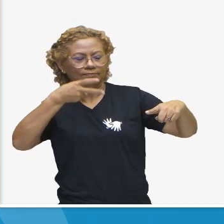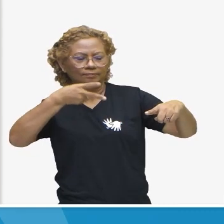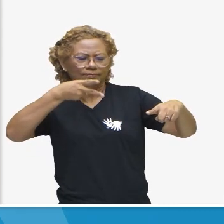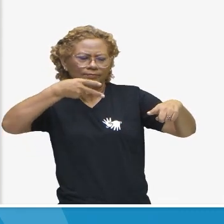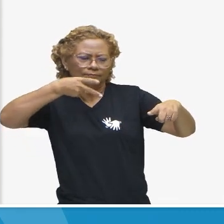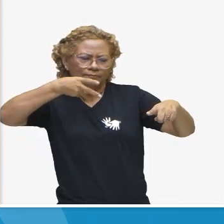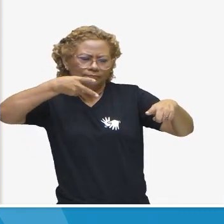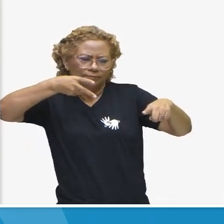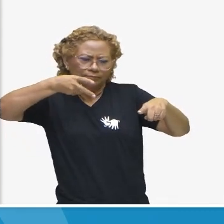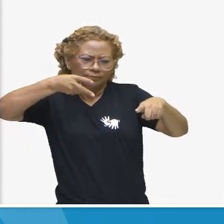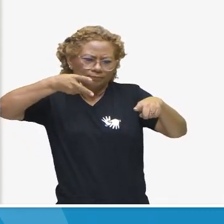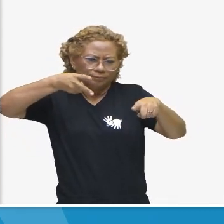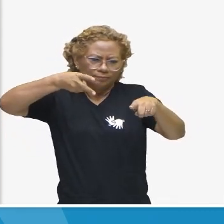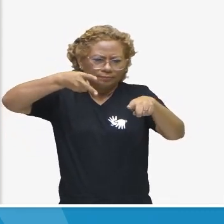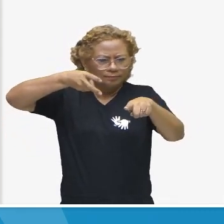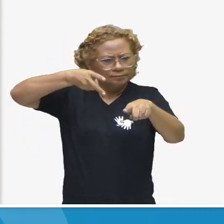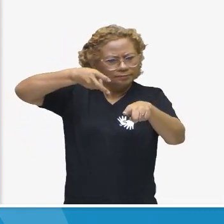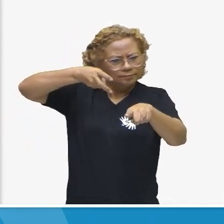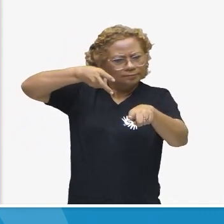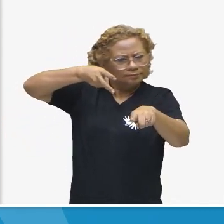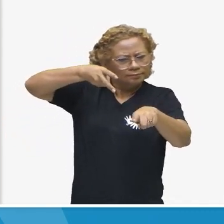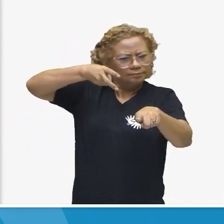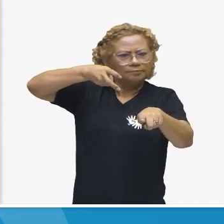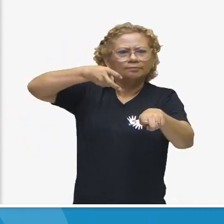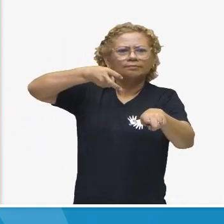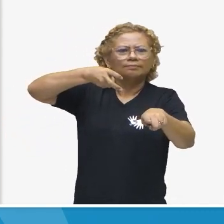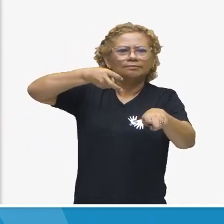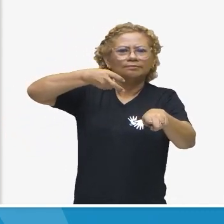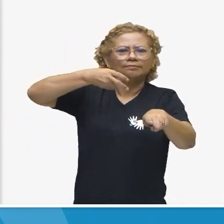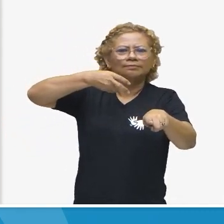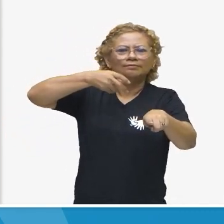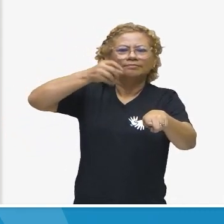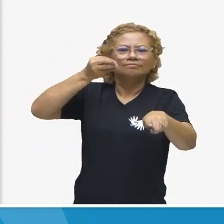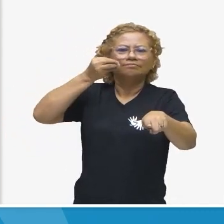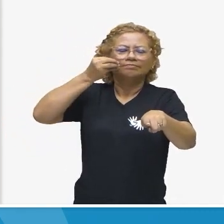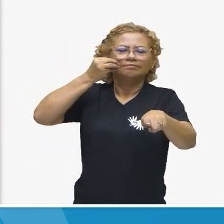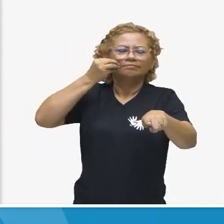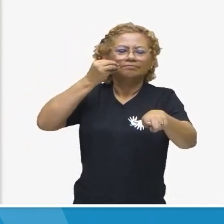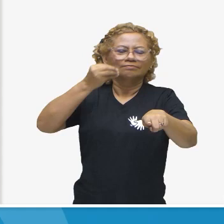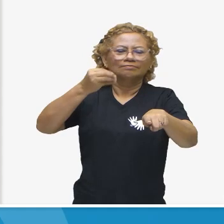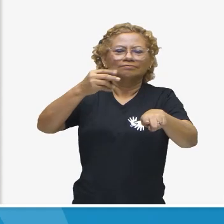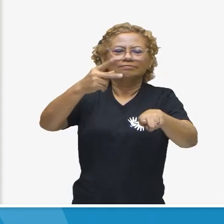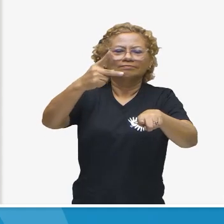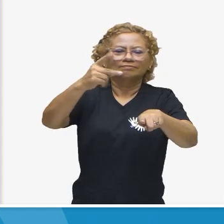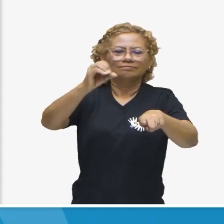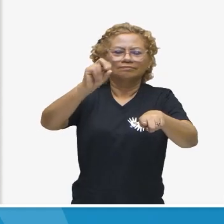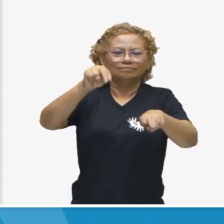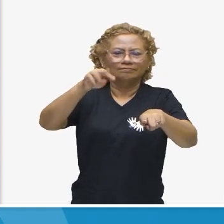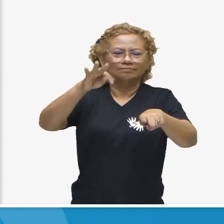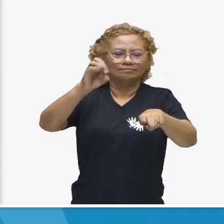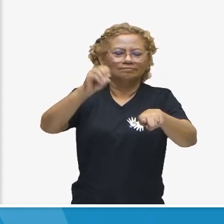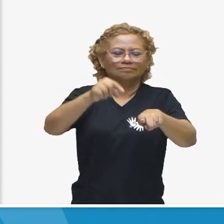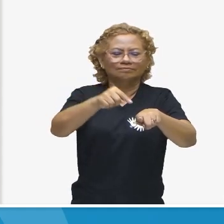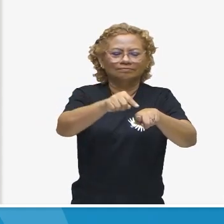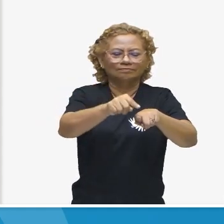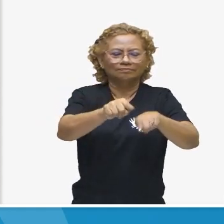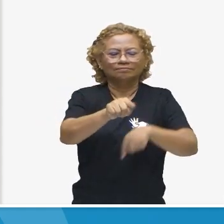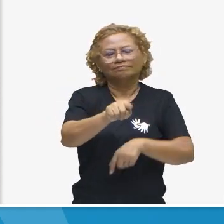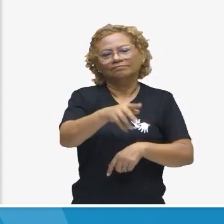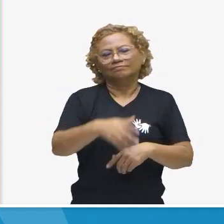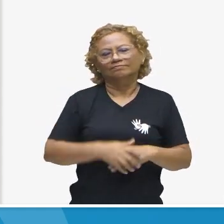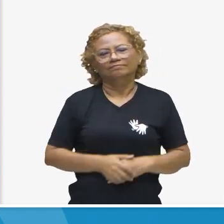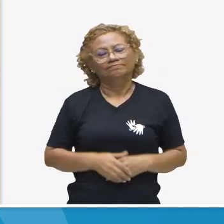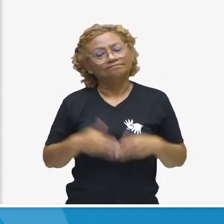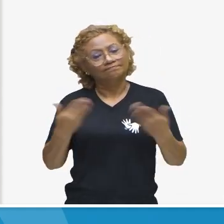de diferentes pontos de vista. Os pontos que a gente mais observa é na lateral, tá? E depois